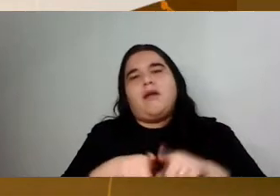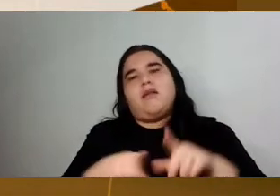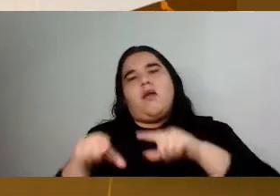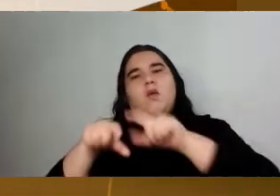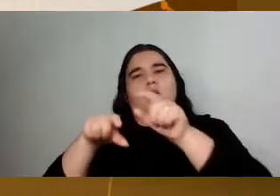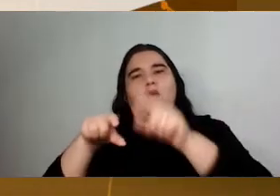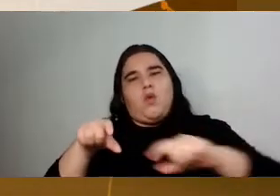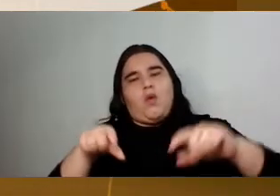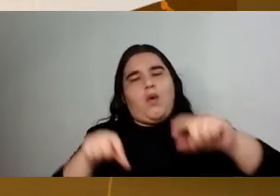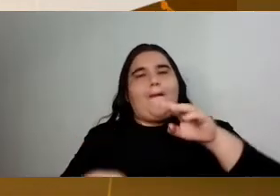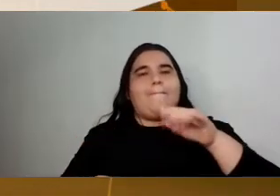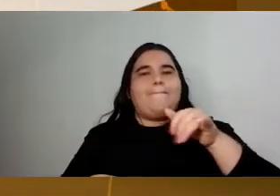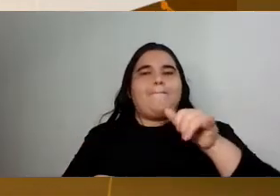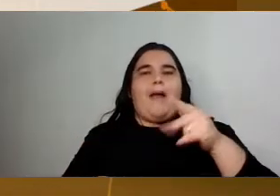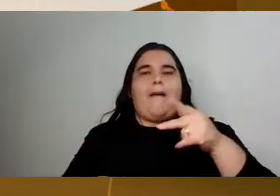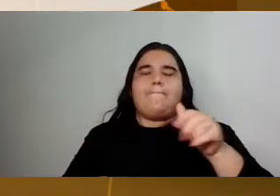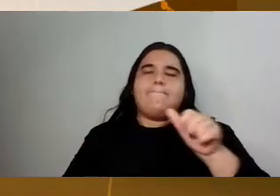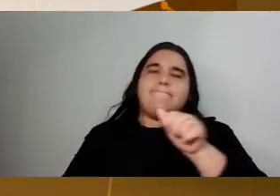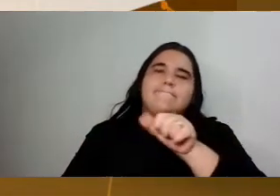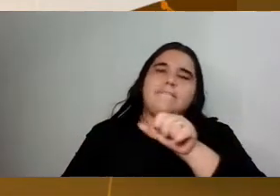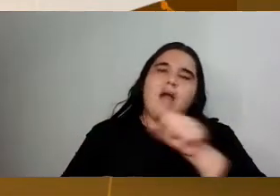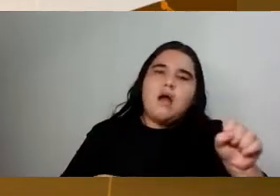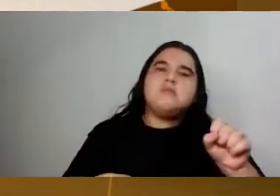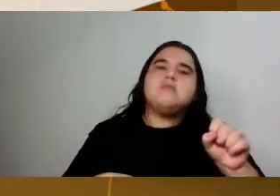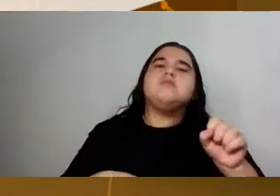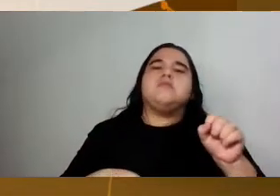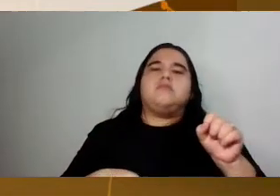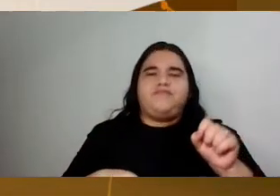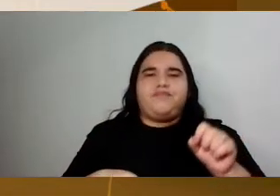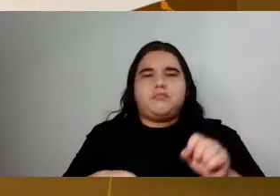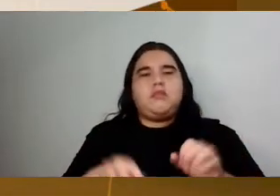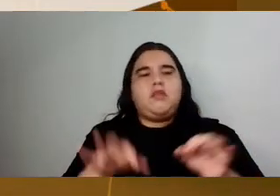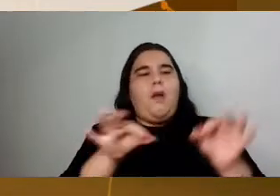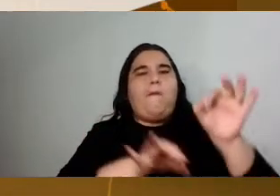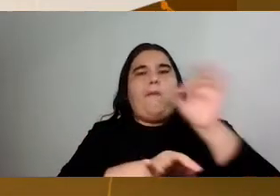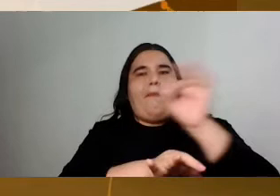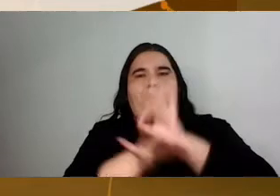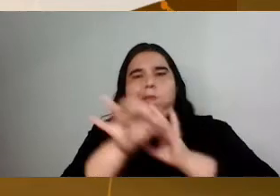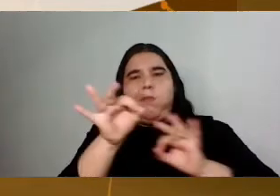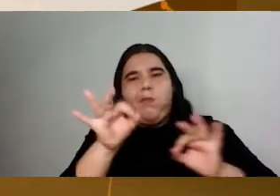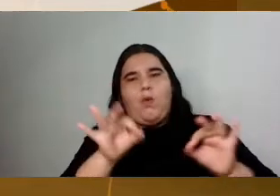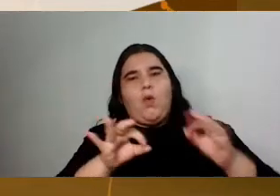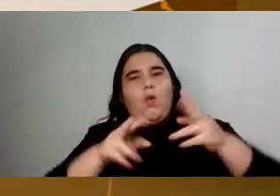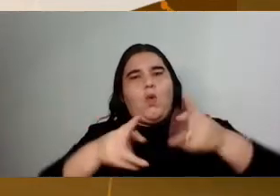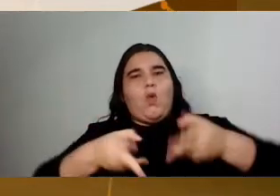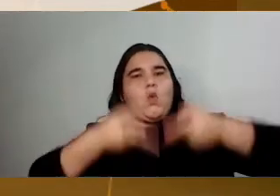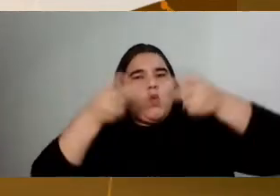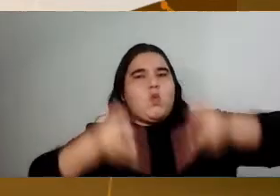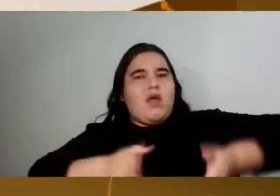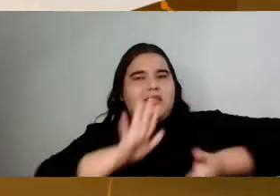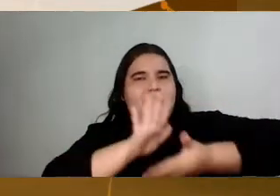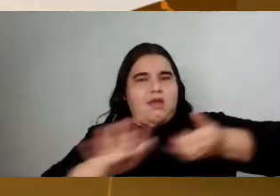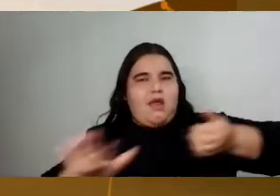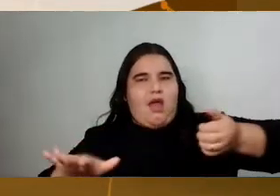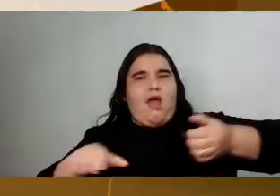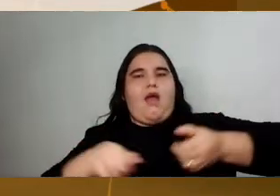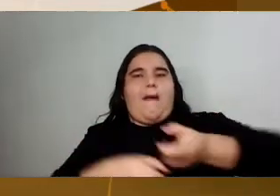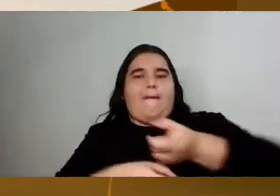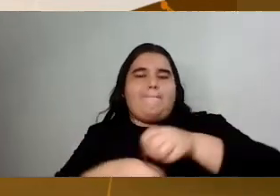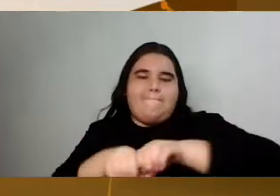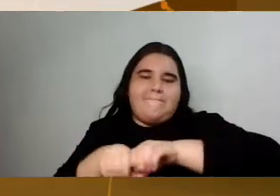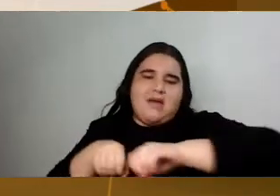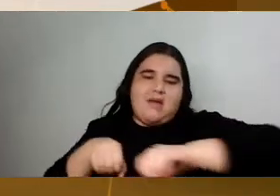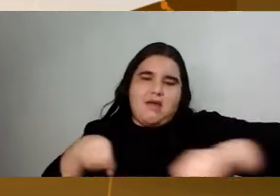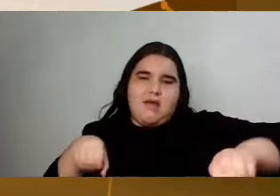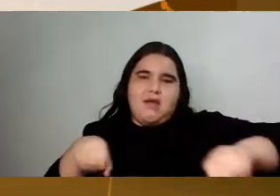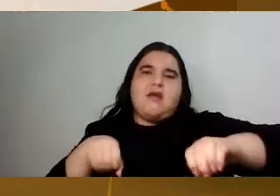coloca um circuito fechado aqui para drenar todas as bolhas, todo o ar que estava dentro da mangueira que é conectado inicialmente